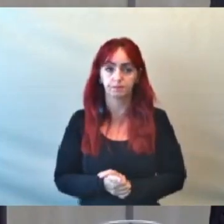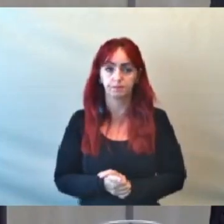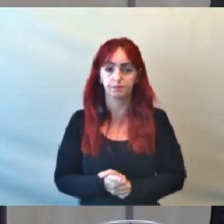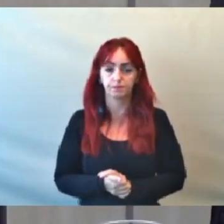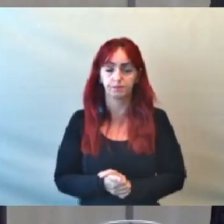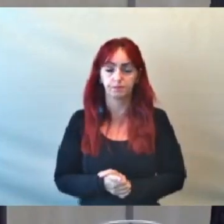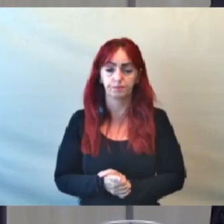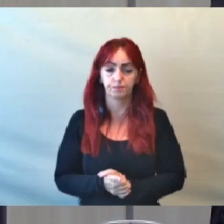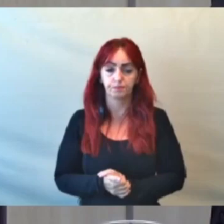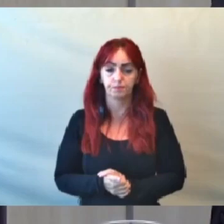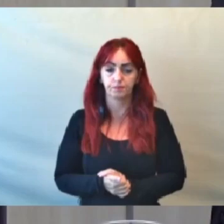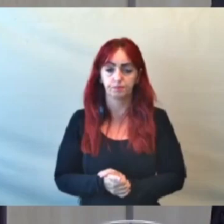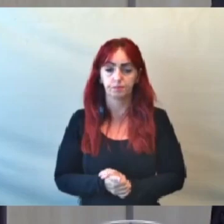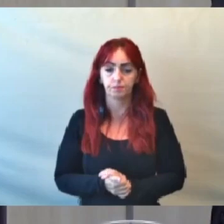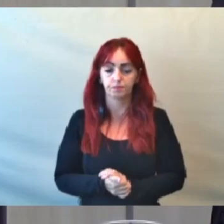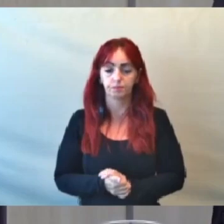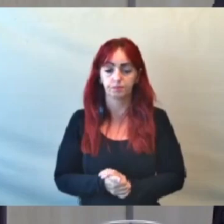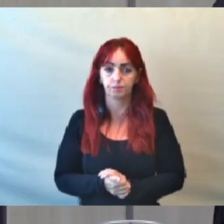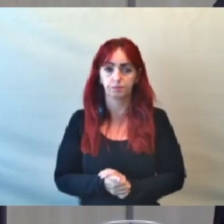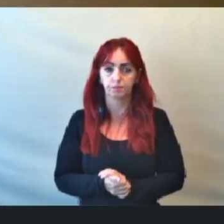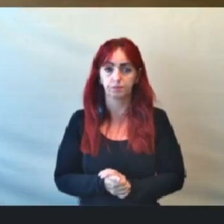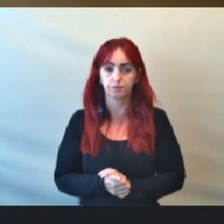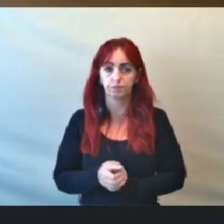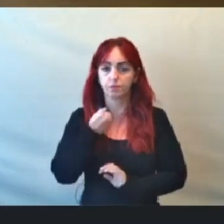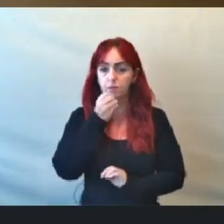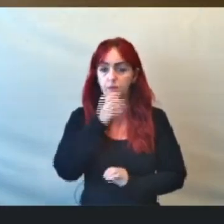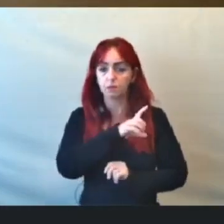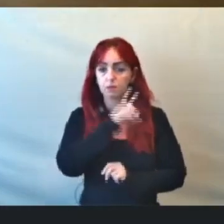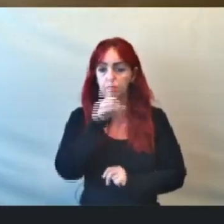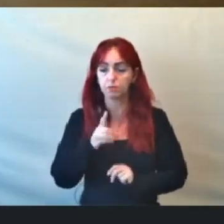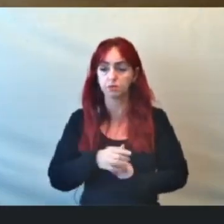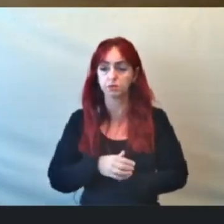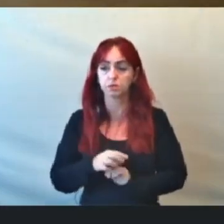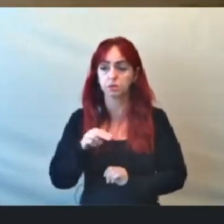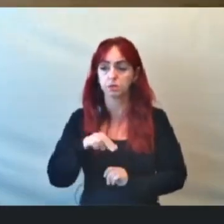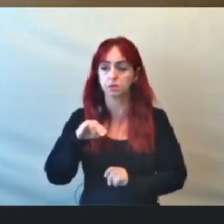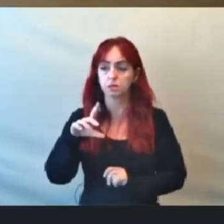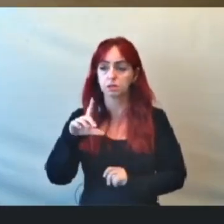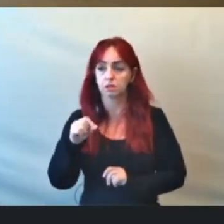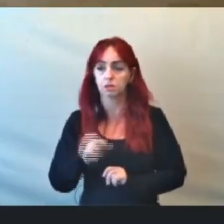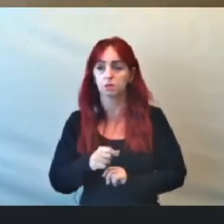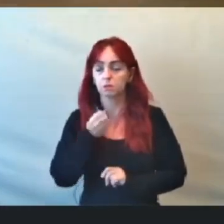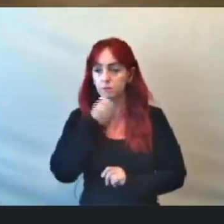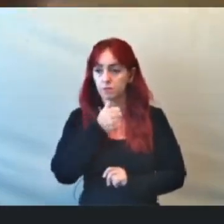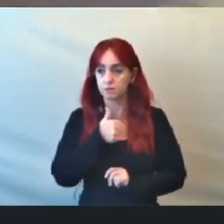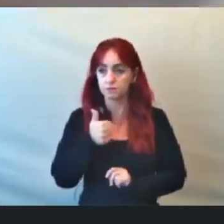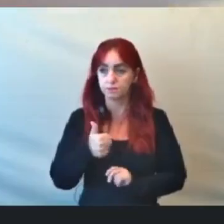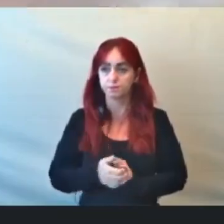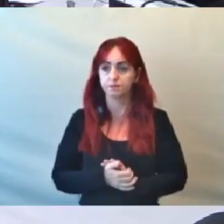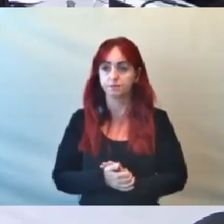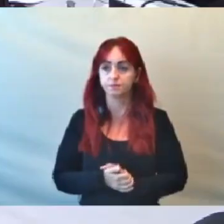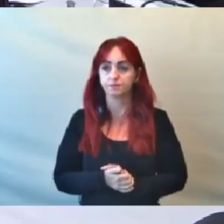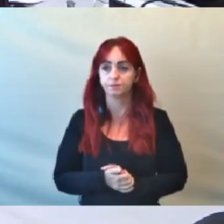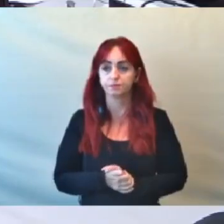Bom dia, senhor Nilo, tudo bem? Bom dia. Tá. O senhor tem aí no chat